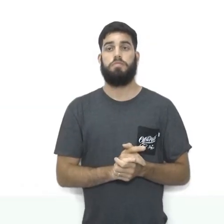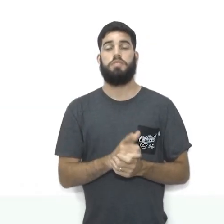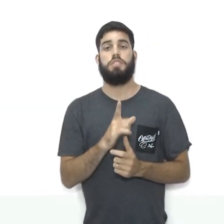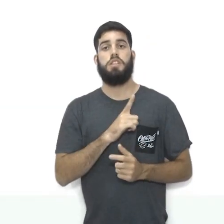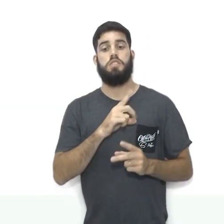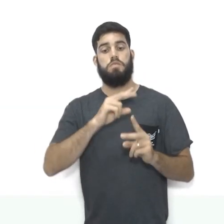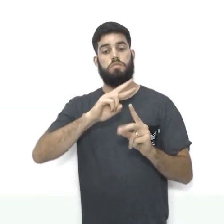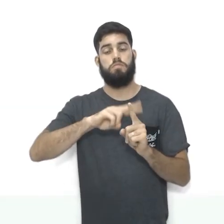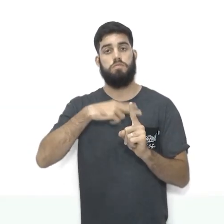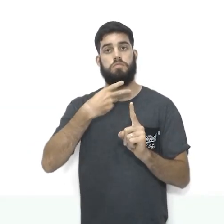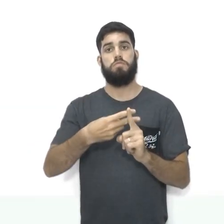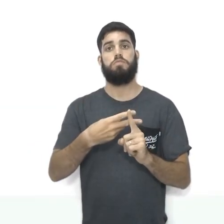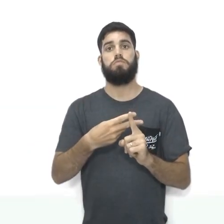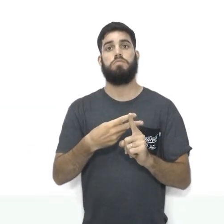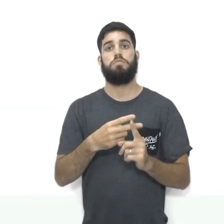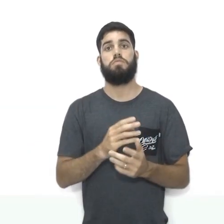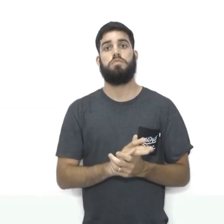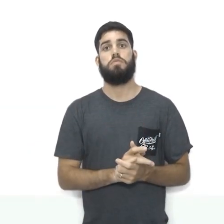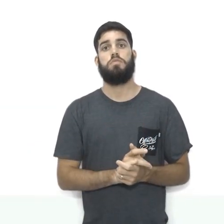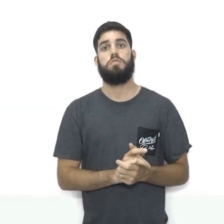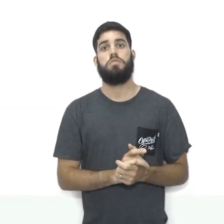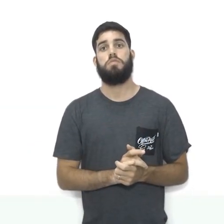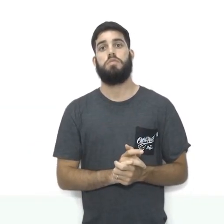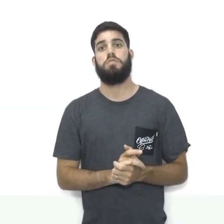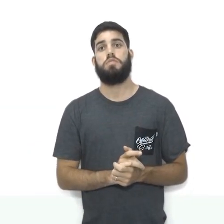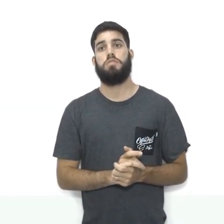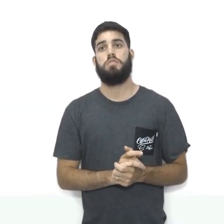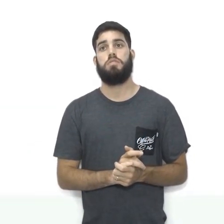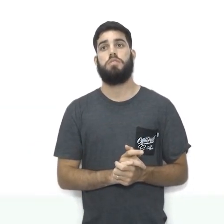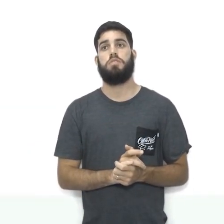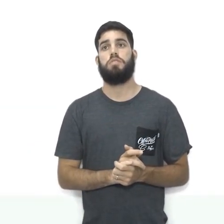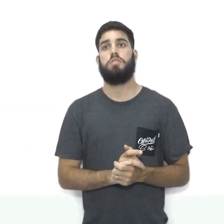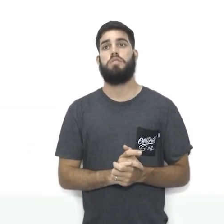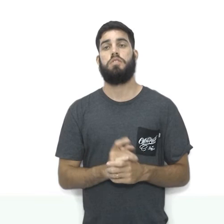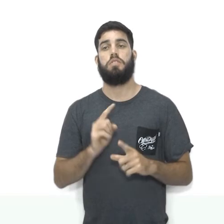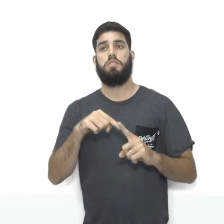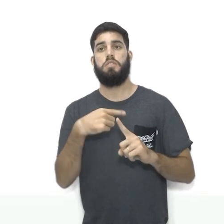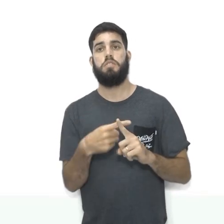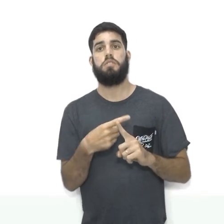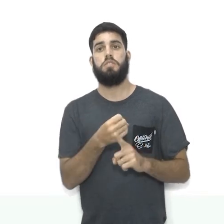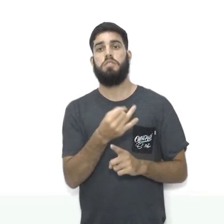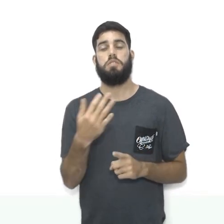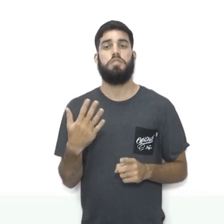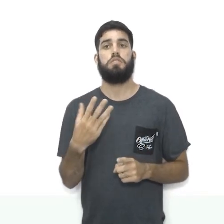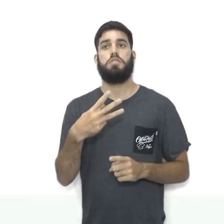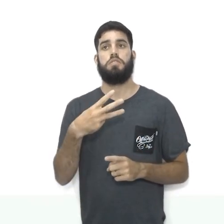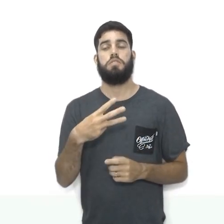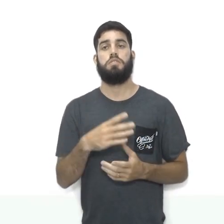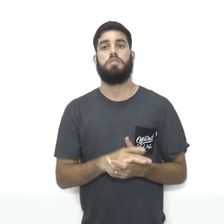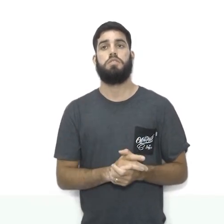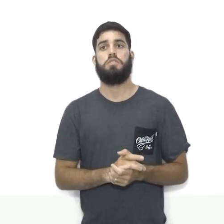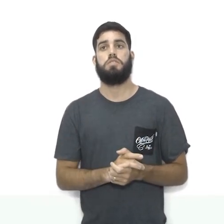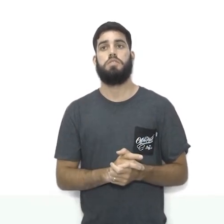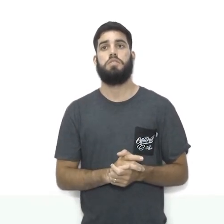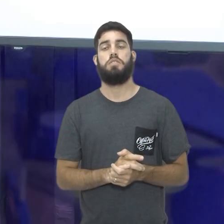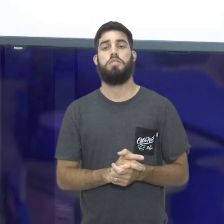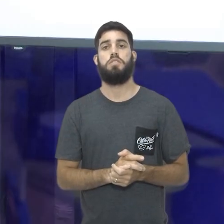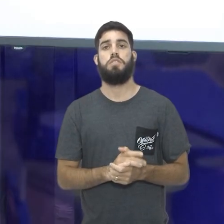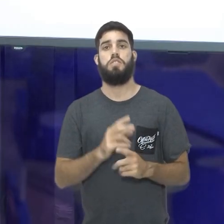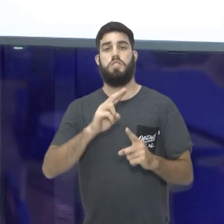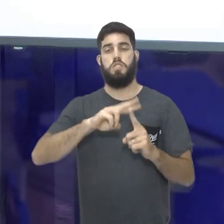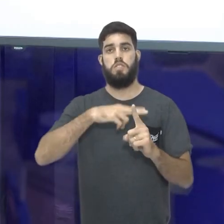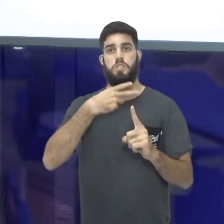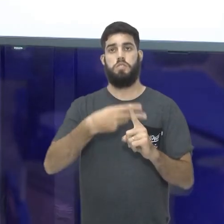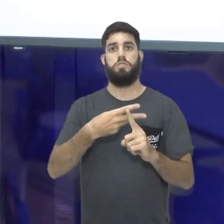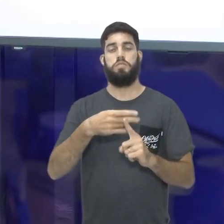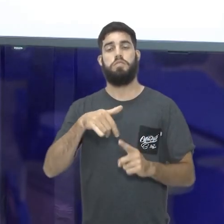de pacientes internados mais a quantidade 3, ou seja, eu tenho o dobro, 2